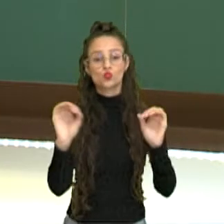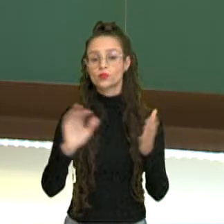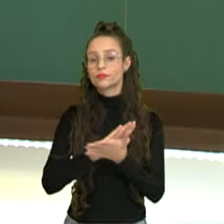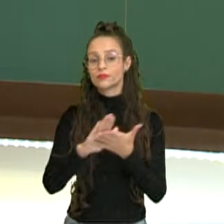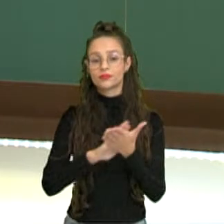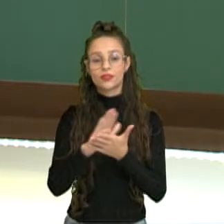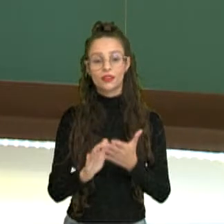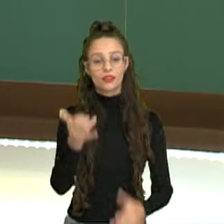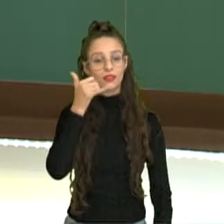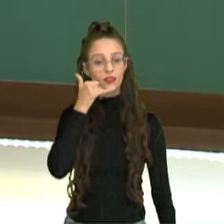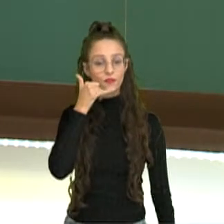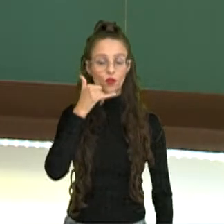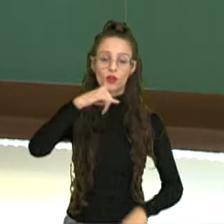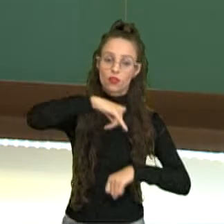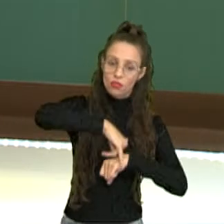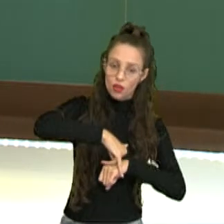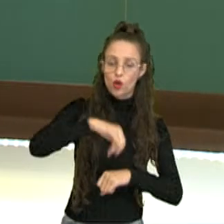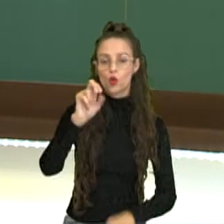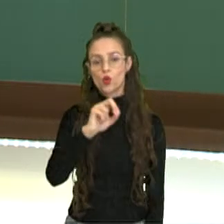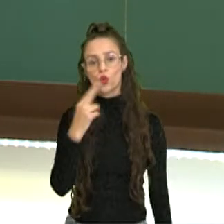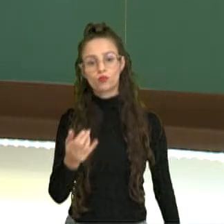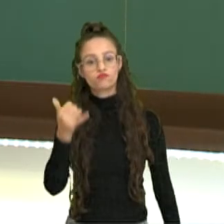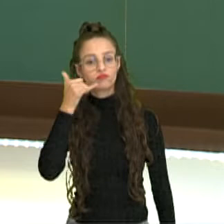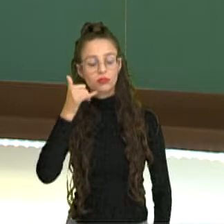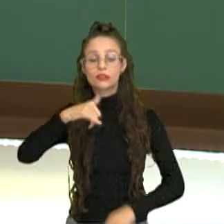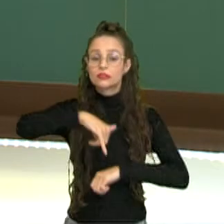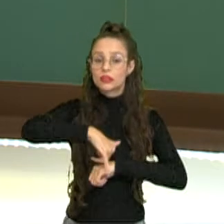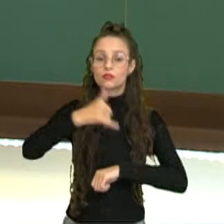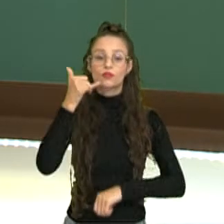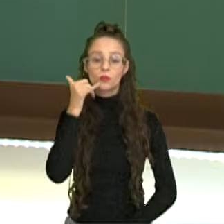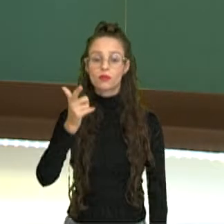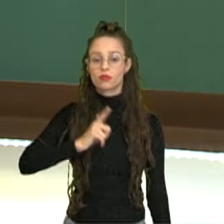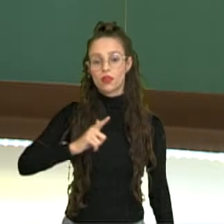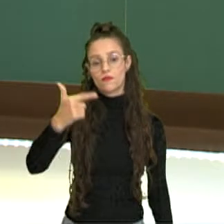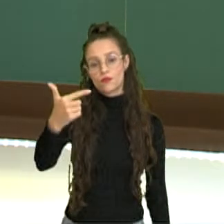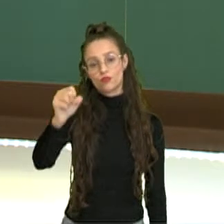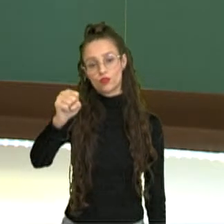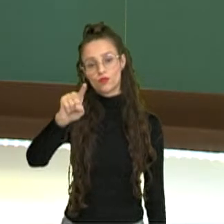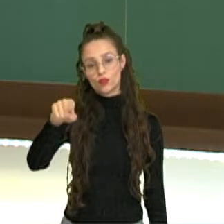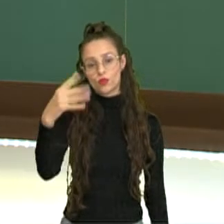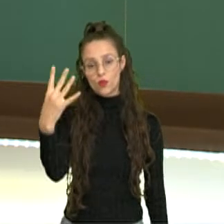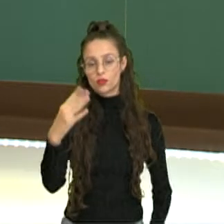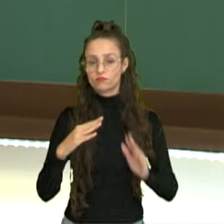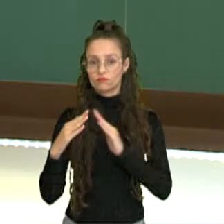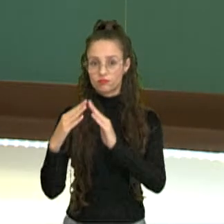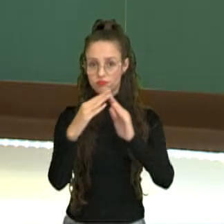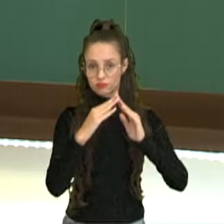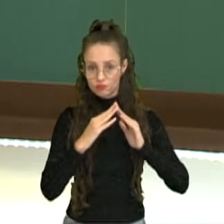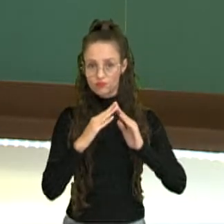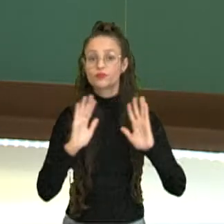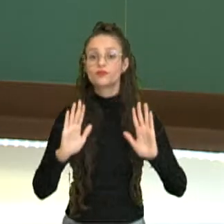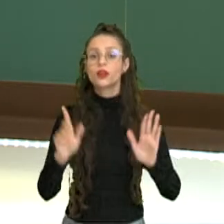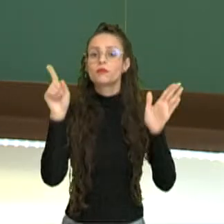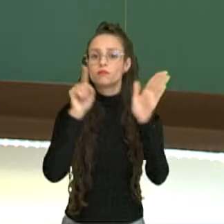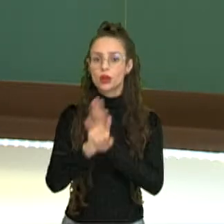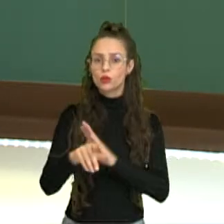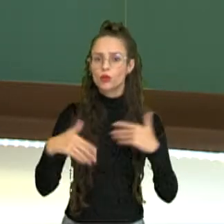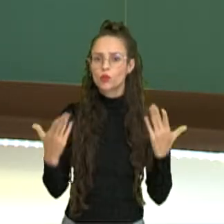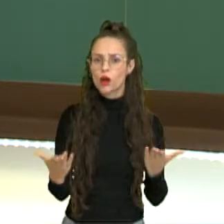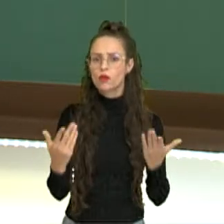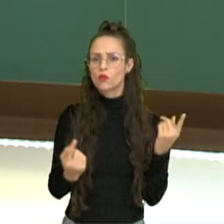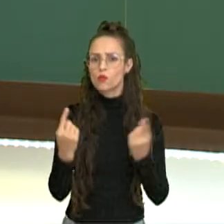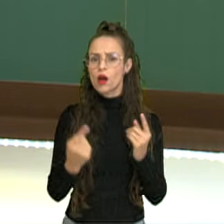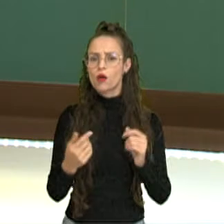telefone. O telefone fixo convencional estava presente em 28,4% dos domicílios. E eu te pergunto, qual